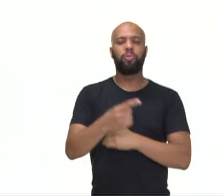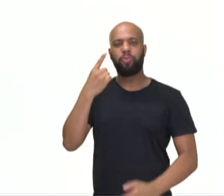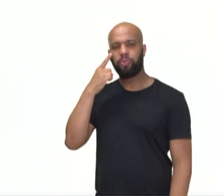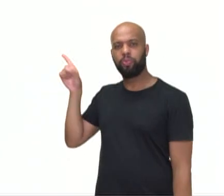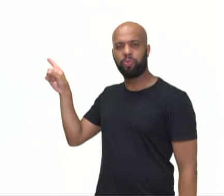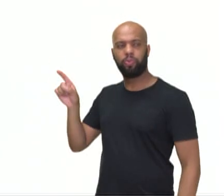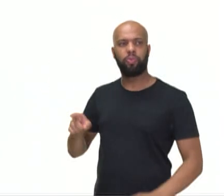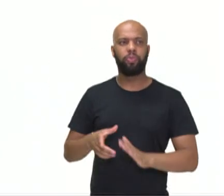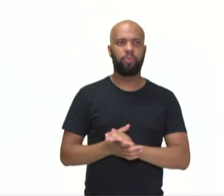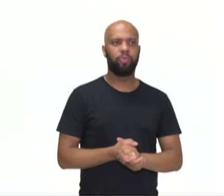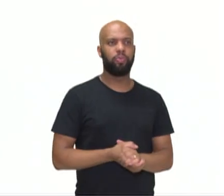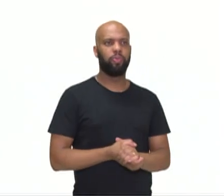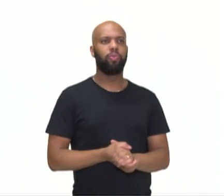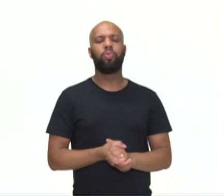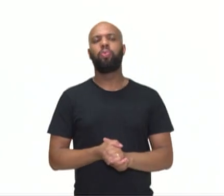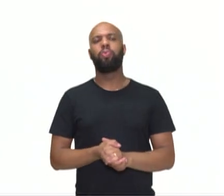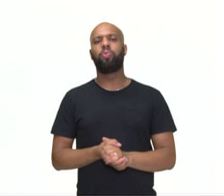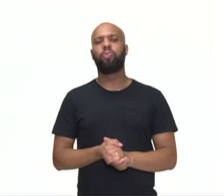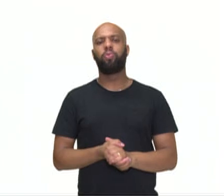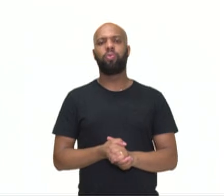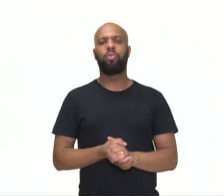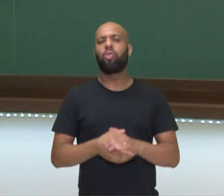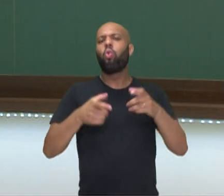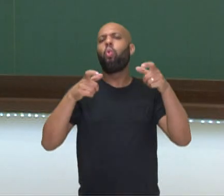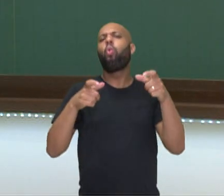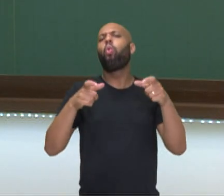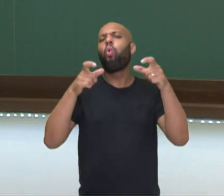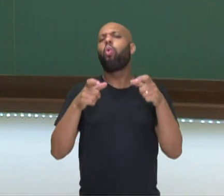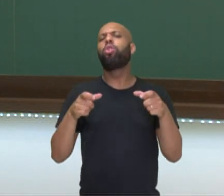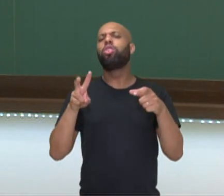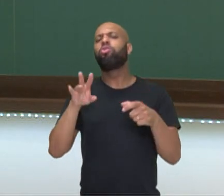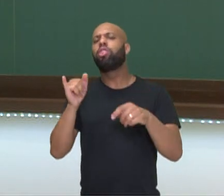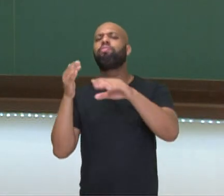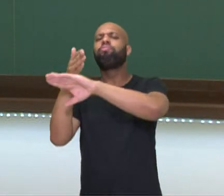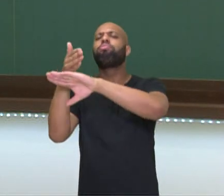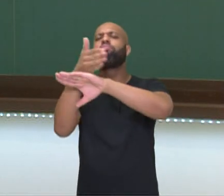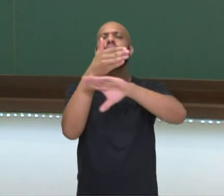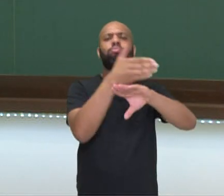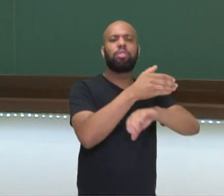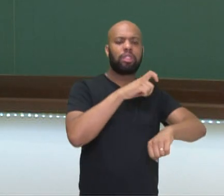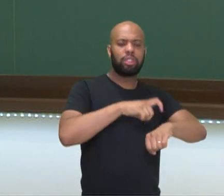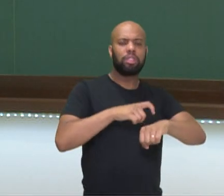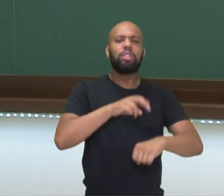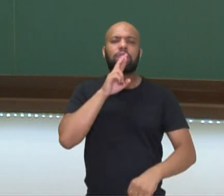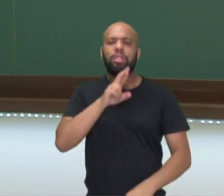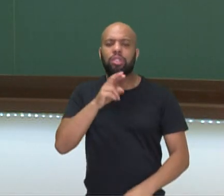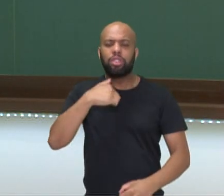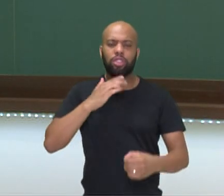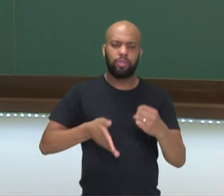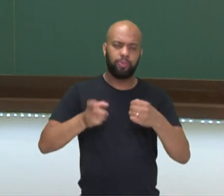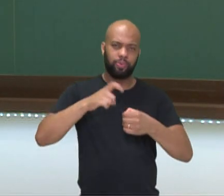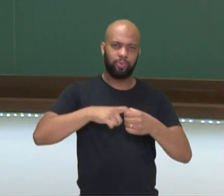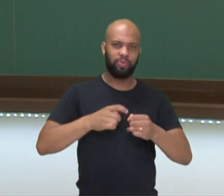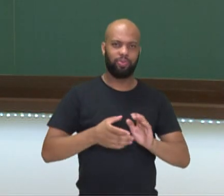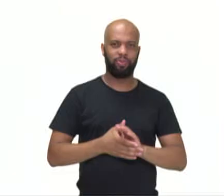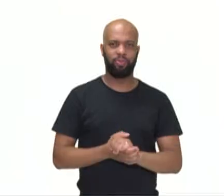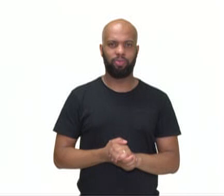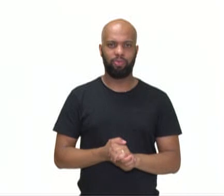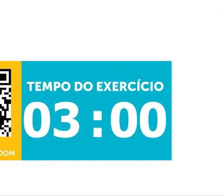usually go? Onde? Aonde ele geralmente vai? Vou dar um tempinho para vocês responderem e a gente já volta.